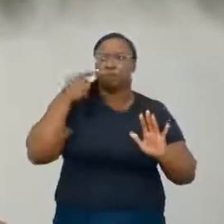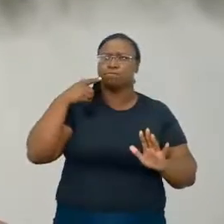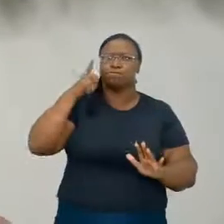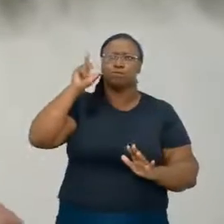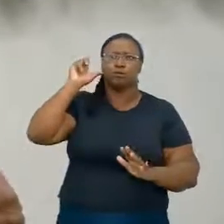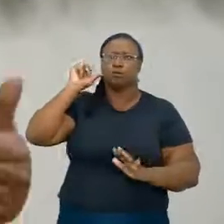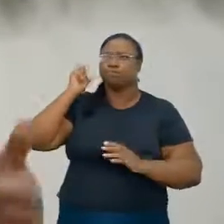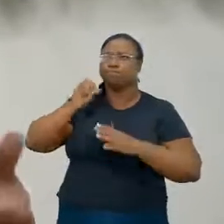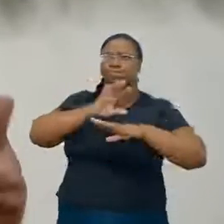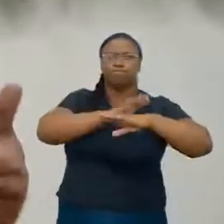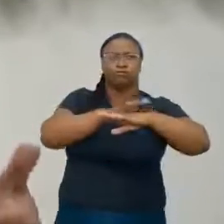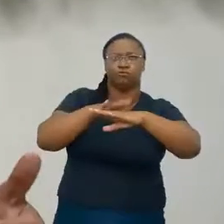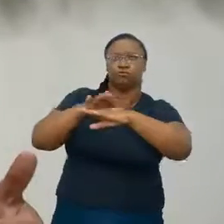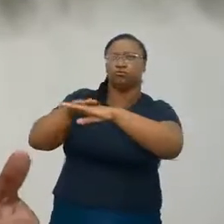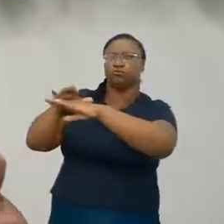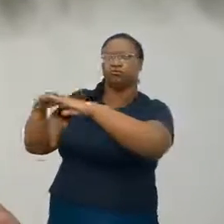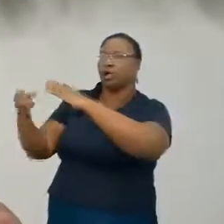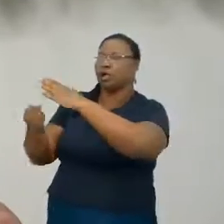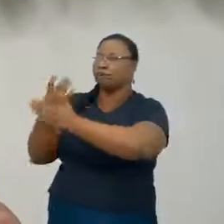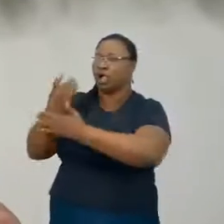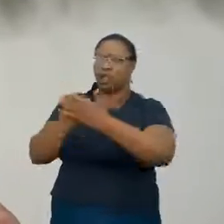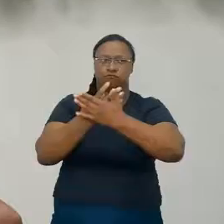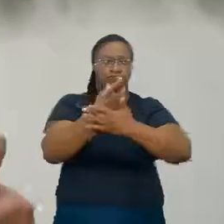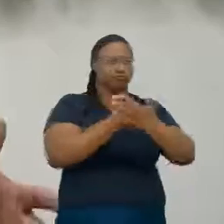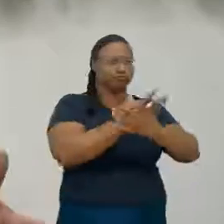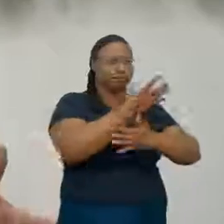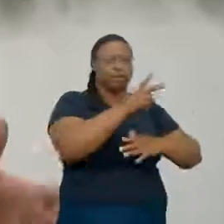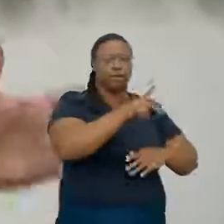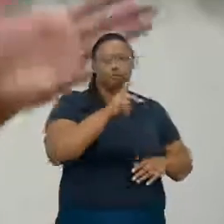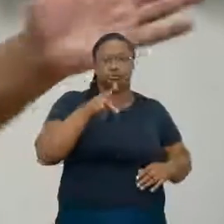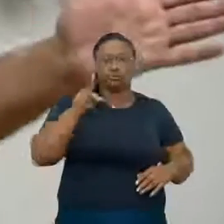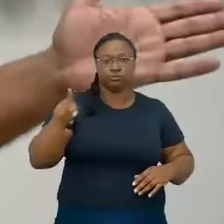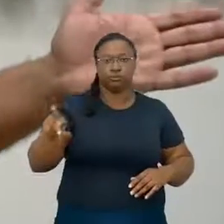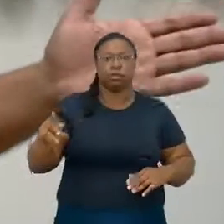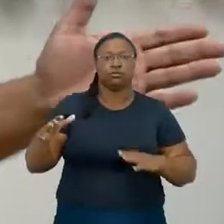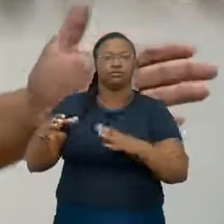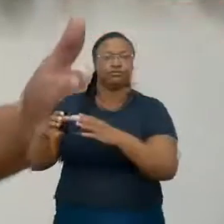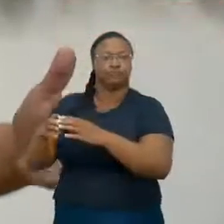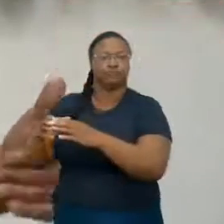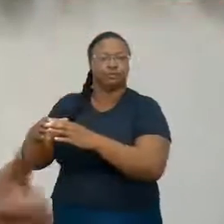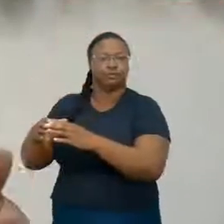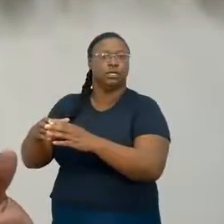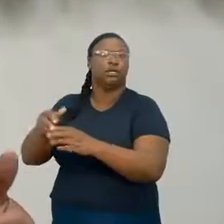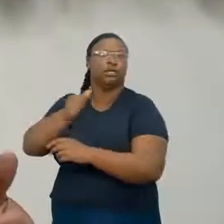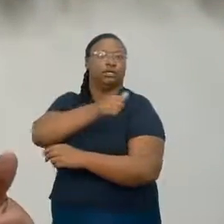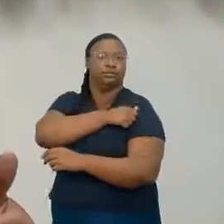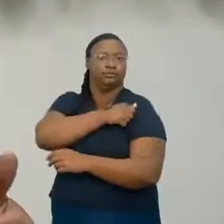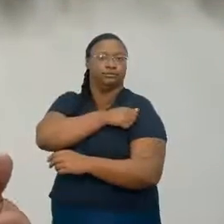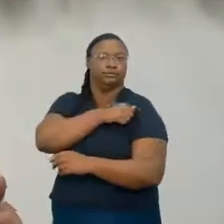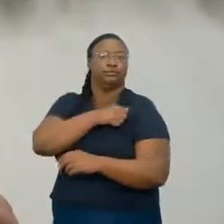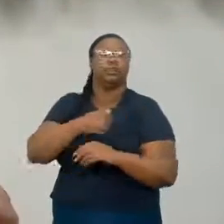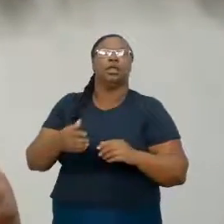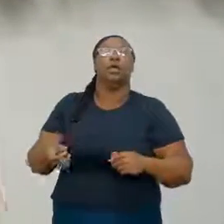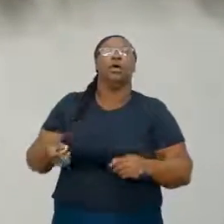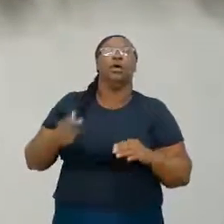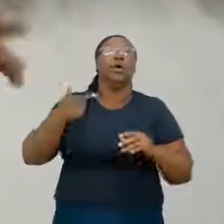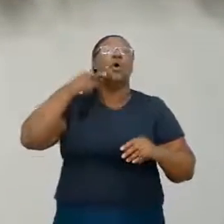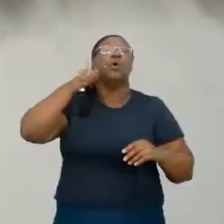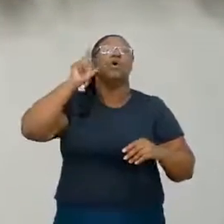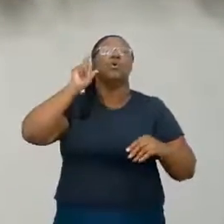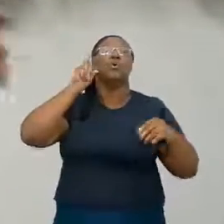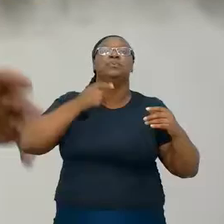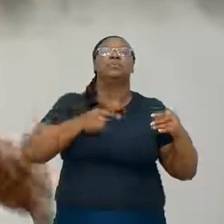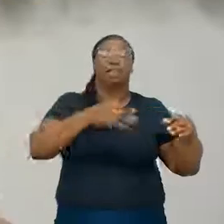de criação de professores e estudantes. Nós estávamos ontem na Expo Inova, desde,